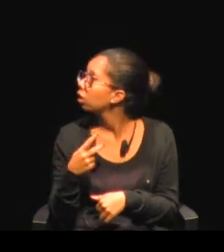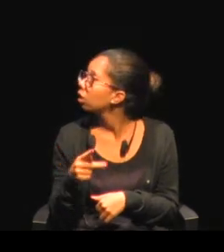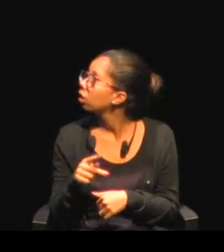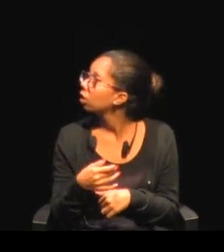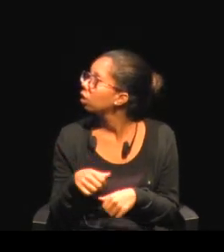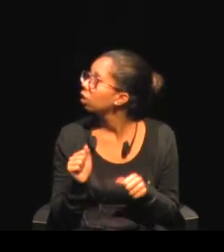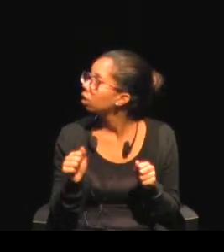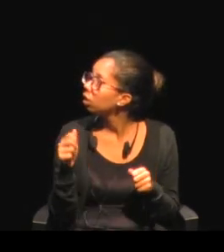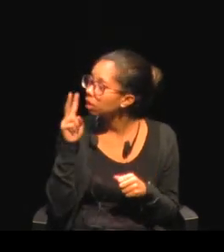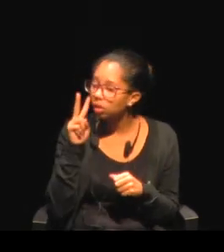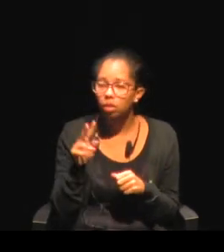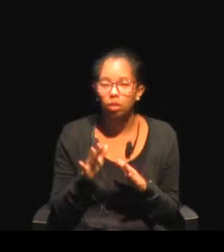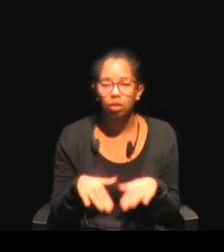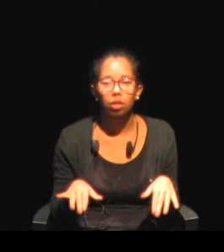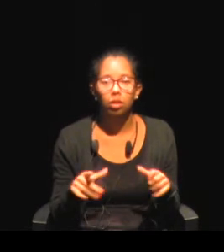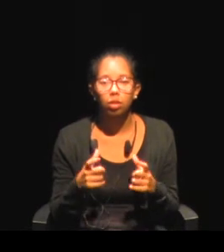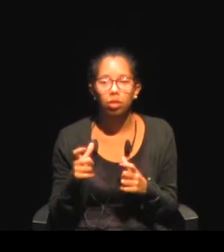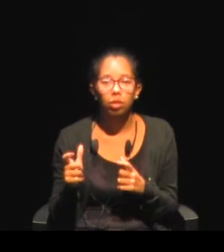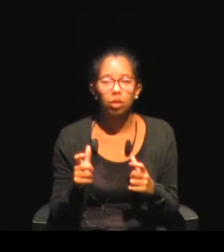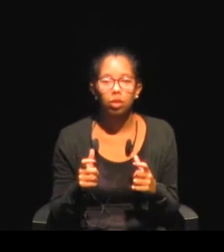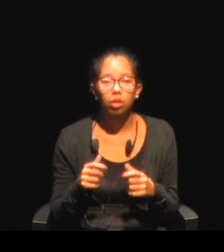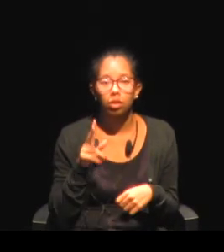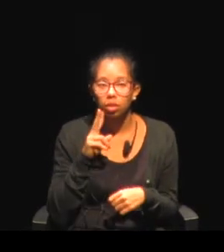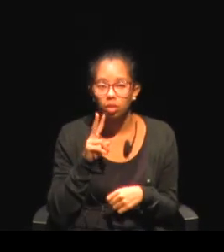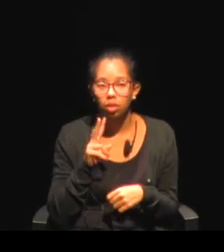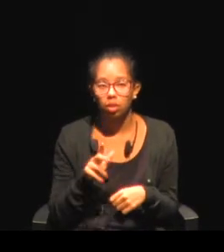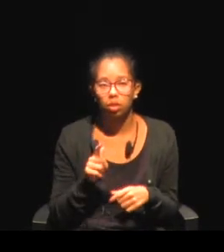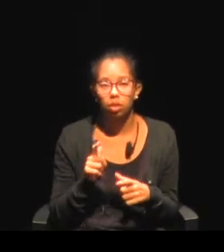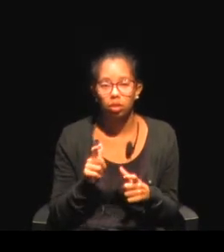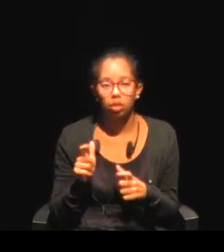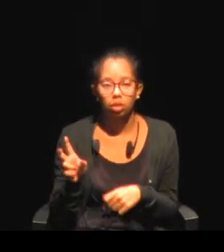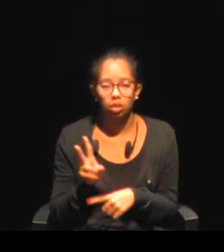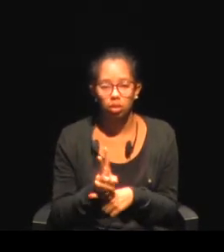Agora, algumas plantas aí que eu acho que não interessa muito, a gente...